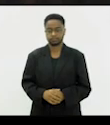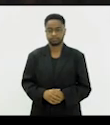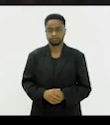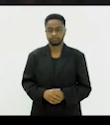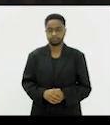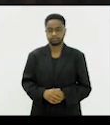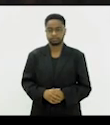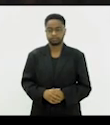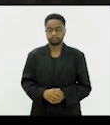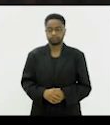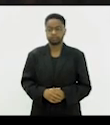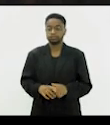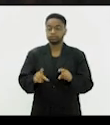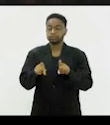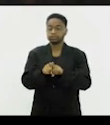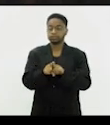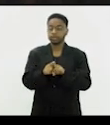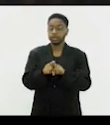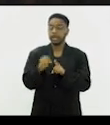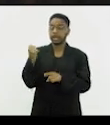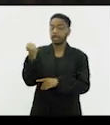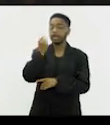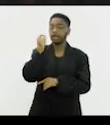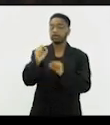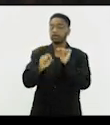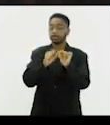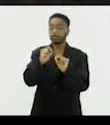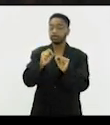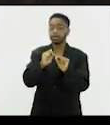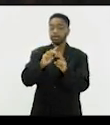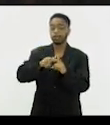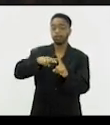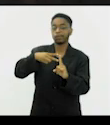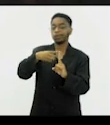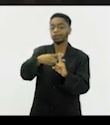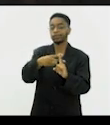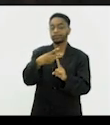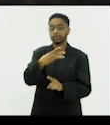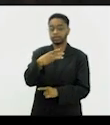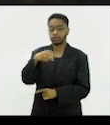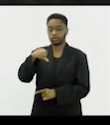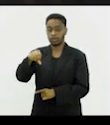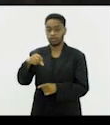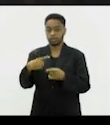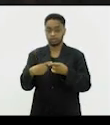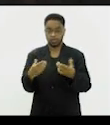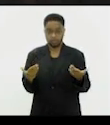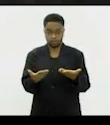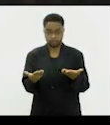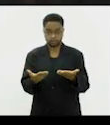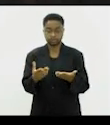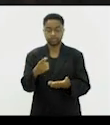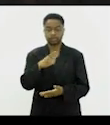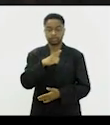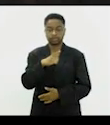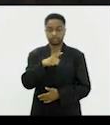com um agravante, ele multiplicou isso por 39. Quer dizer, hoje nós temos 39